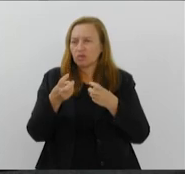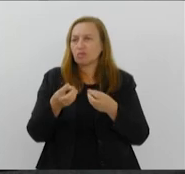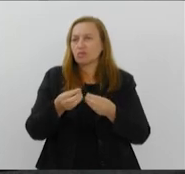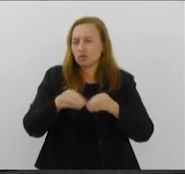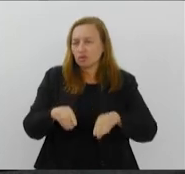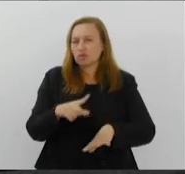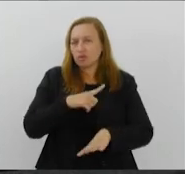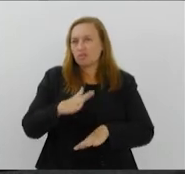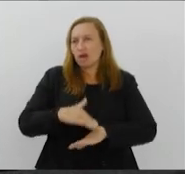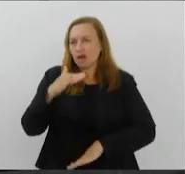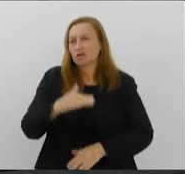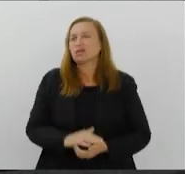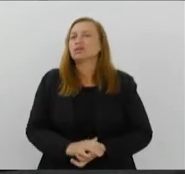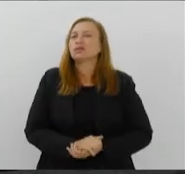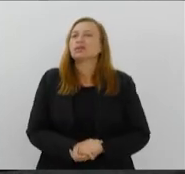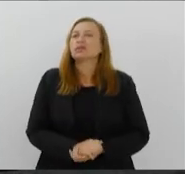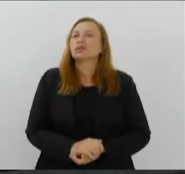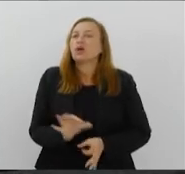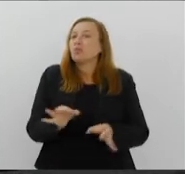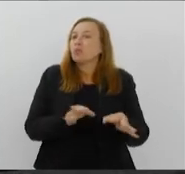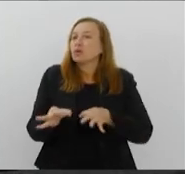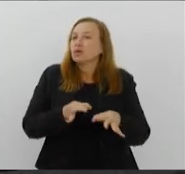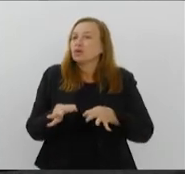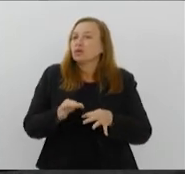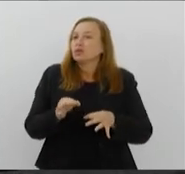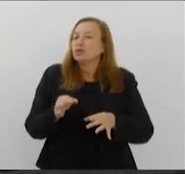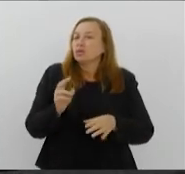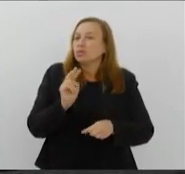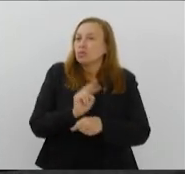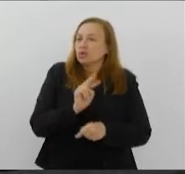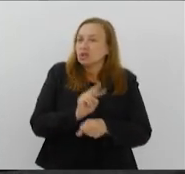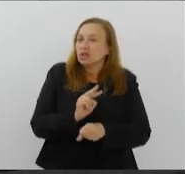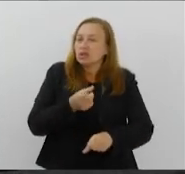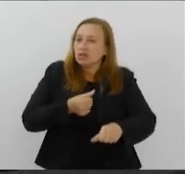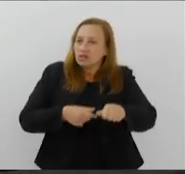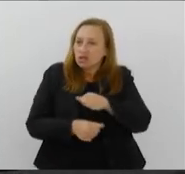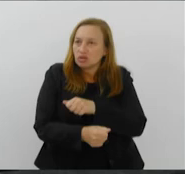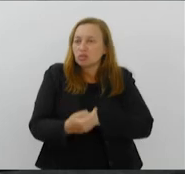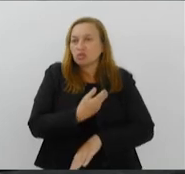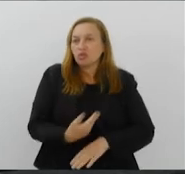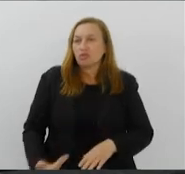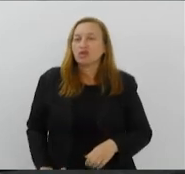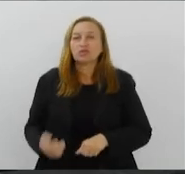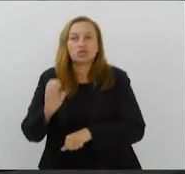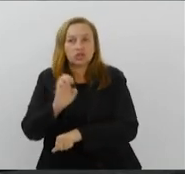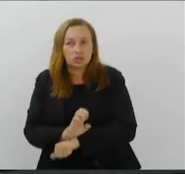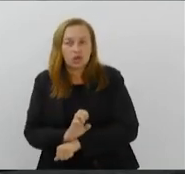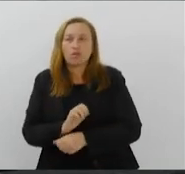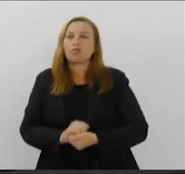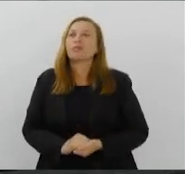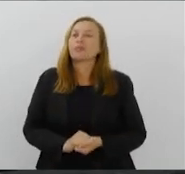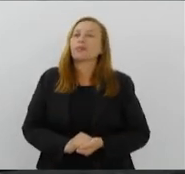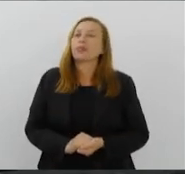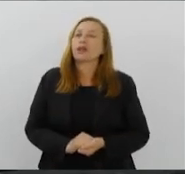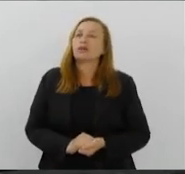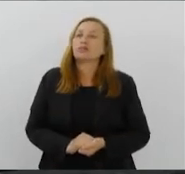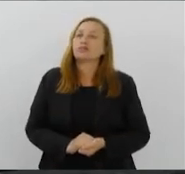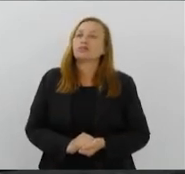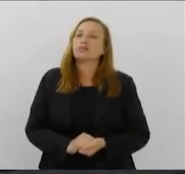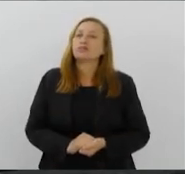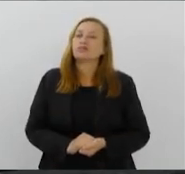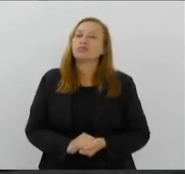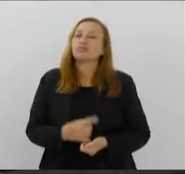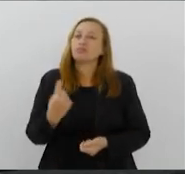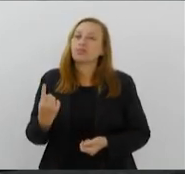mais as nossas regiões. Se há um plano de prevenção, de investimentos do governo estadual para que a gente